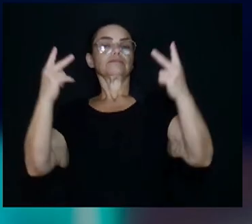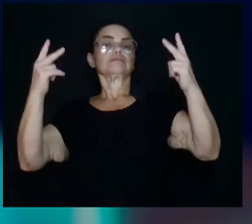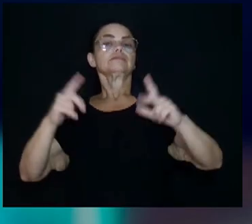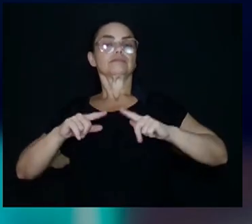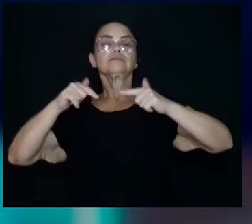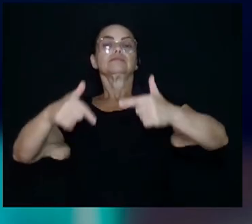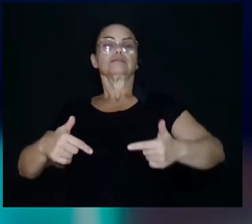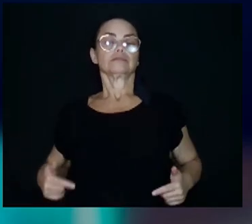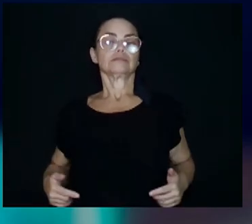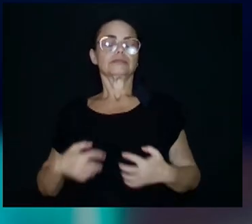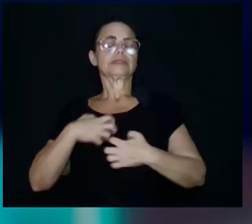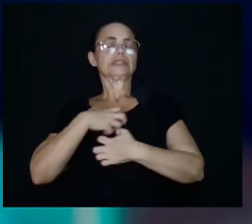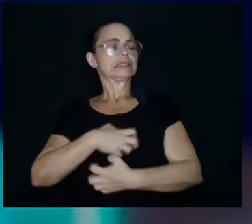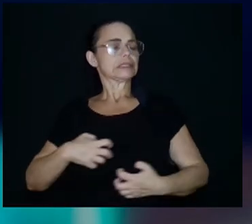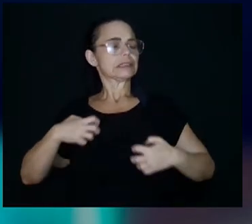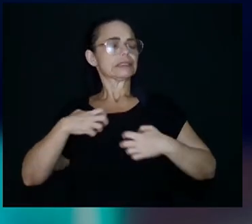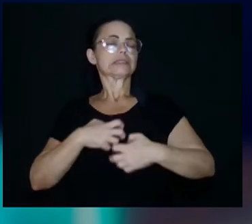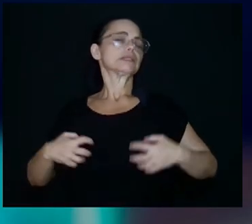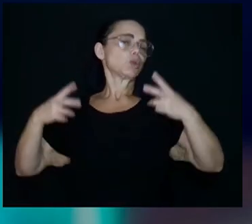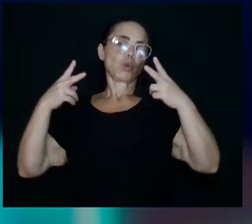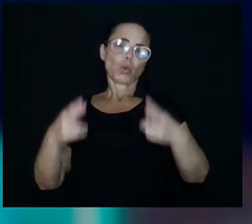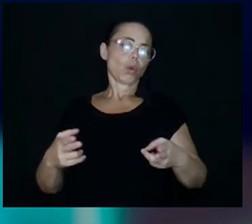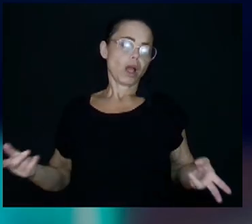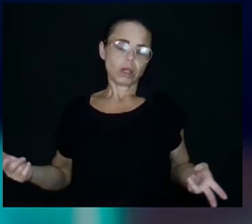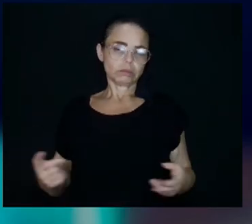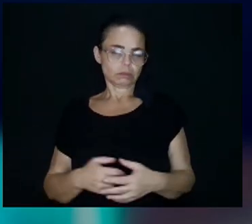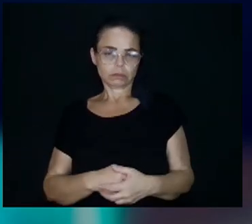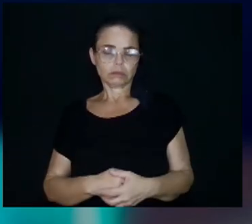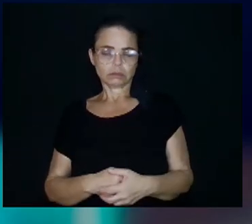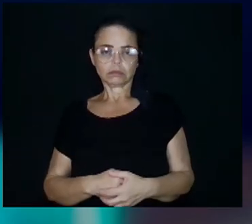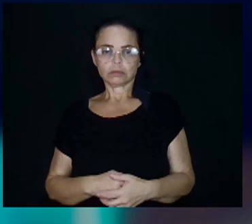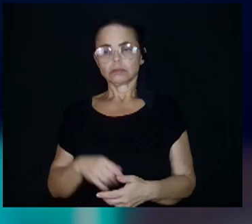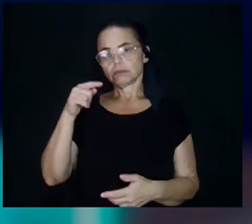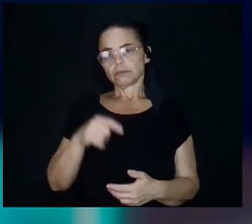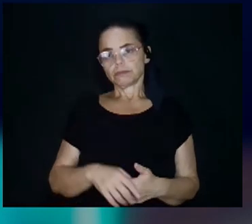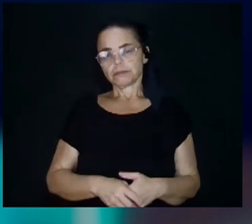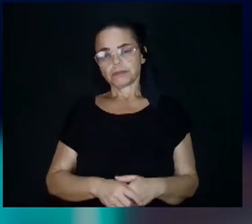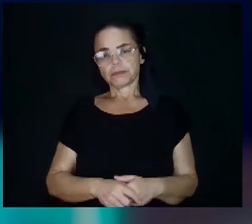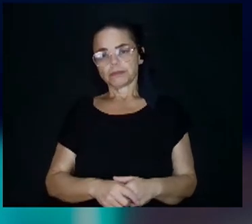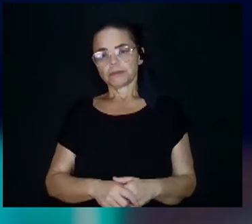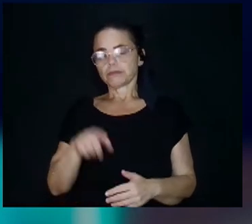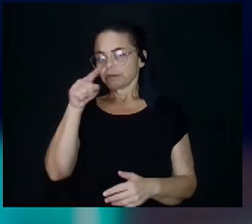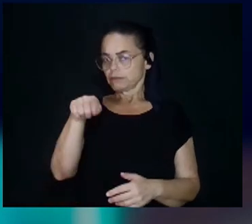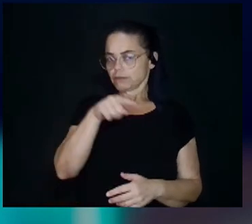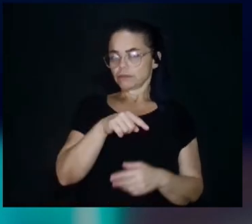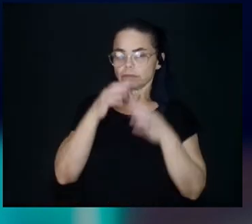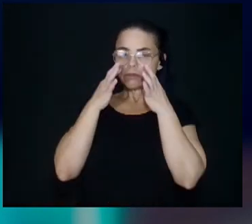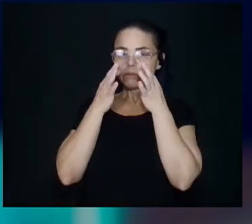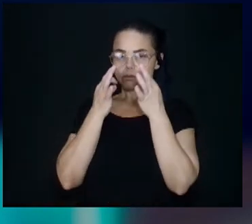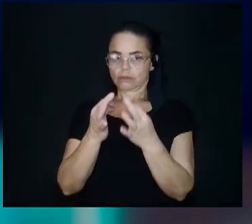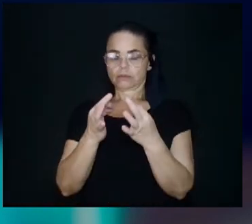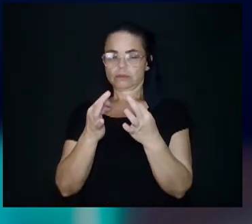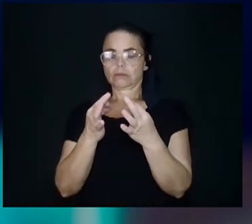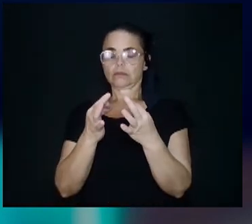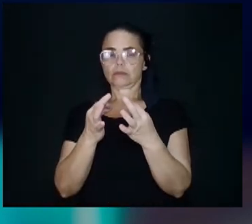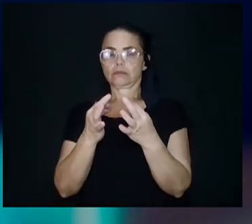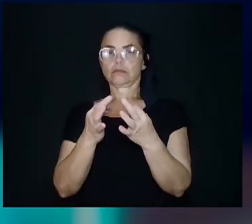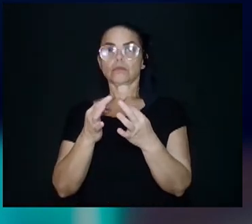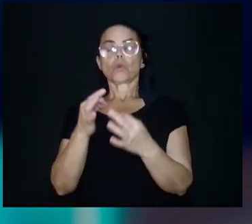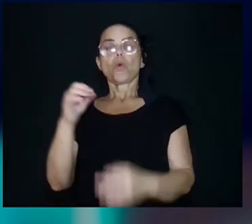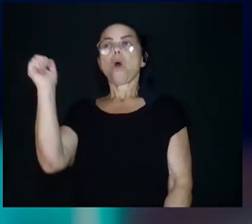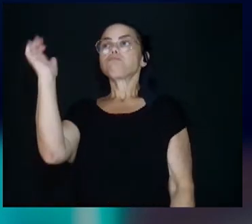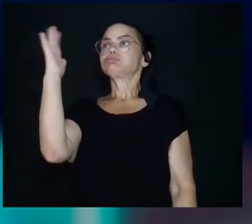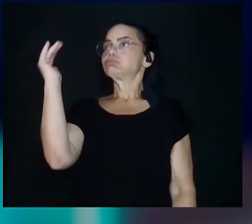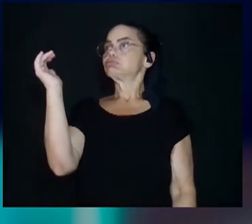angústias que você. Vocês notem que estão espalhados por praticamente todo